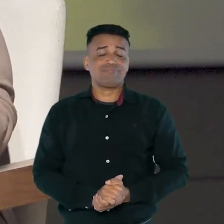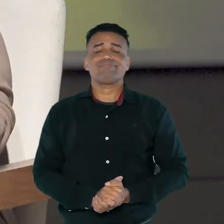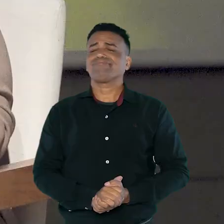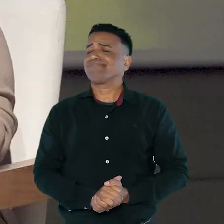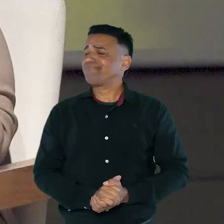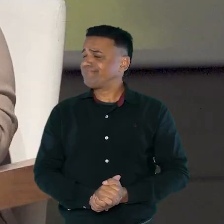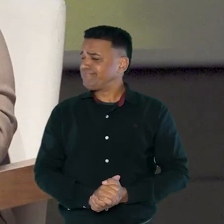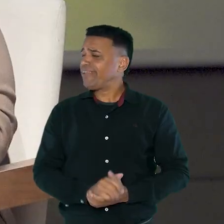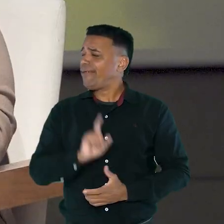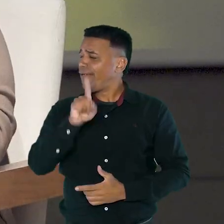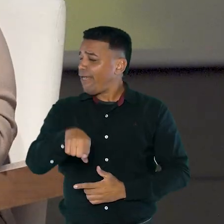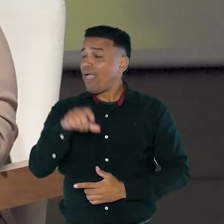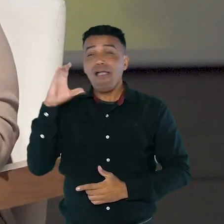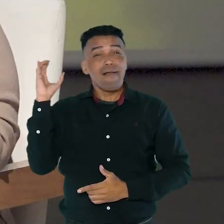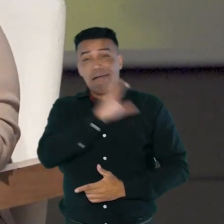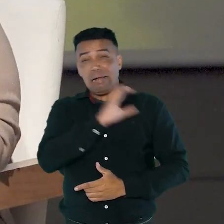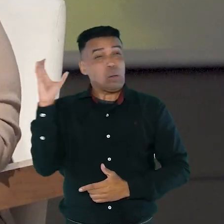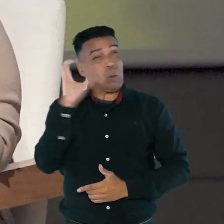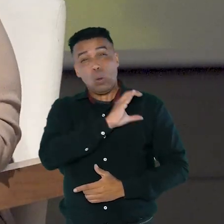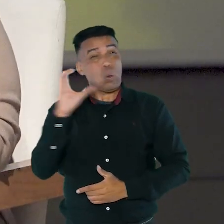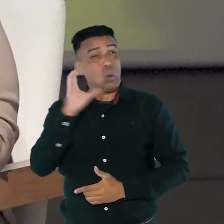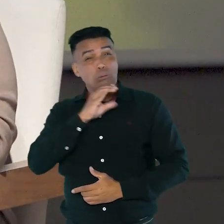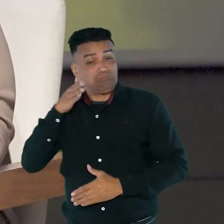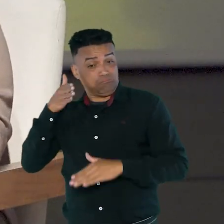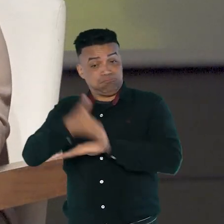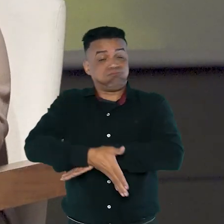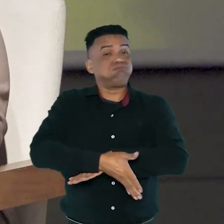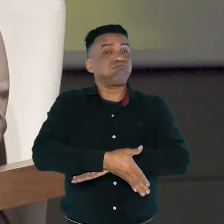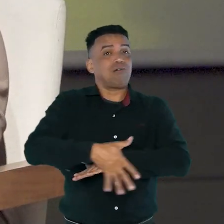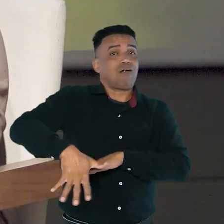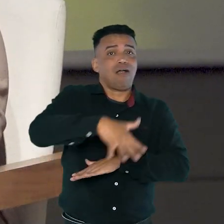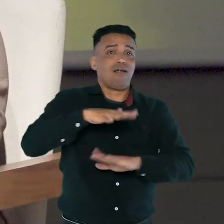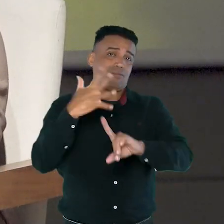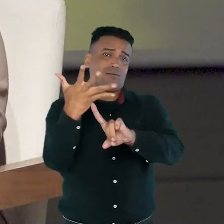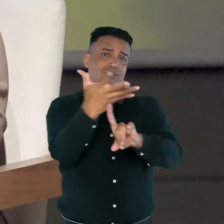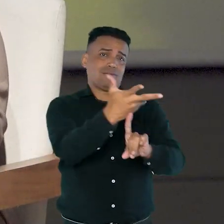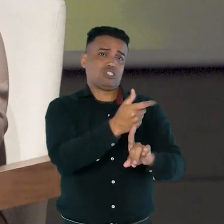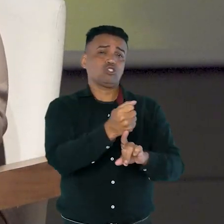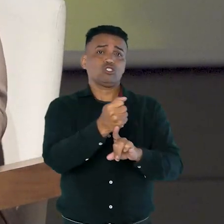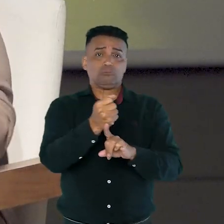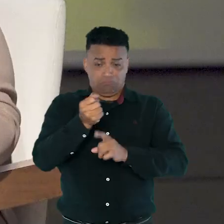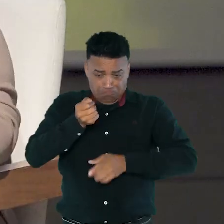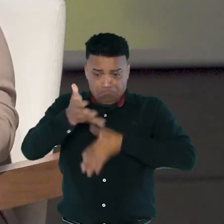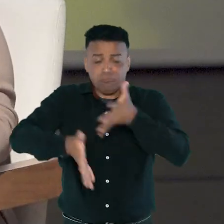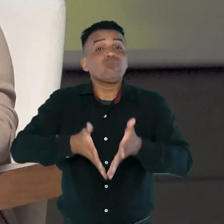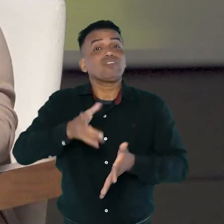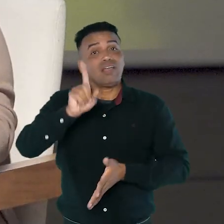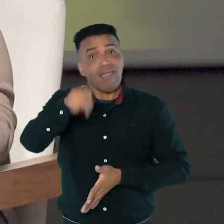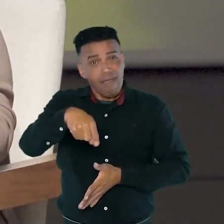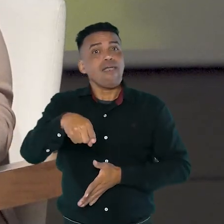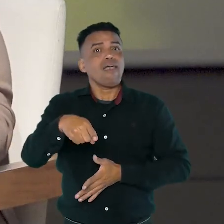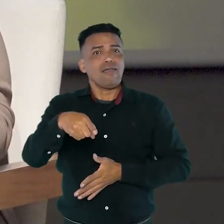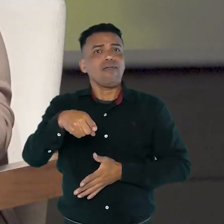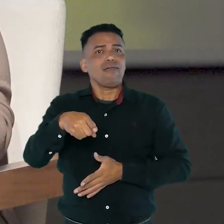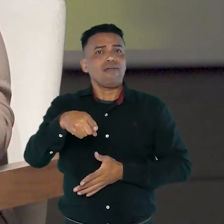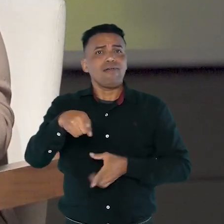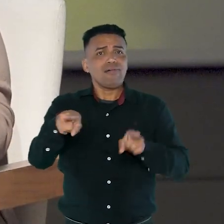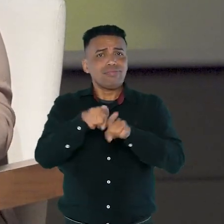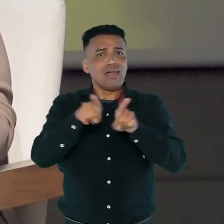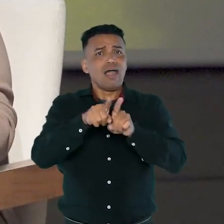é urgente ocupar o espaço da arte, né? Isso é justiça